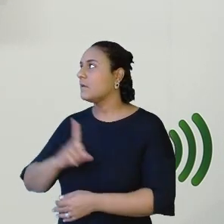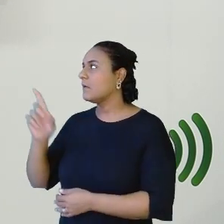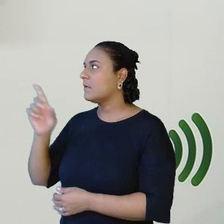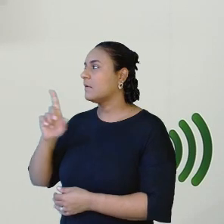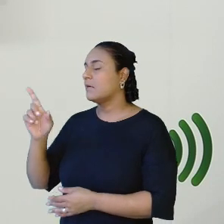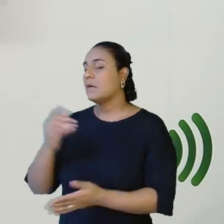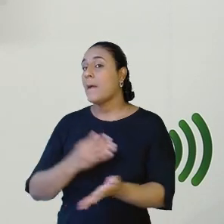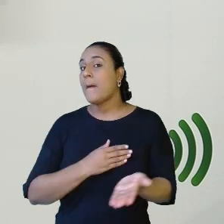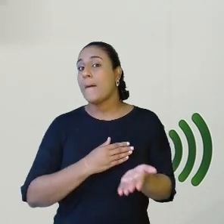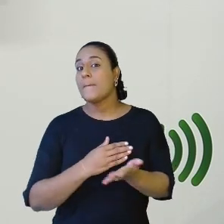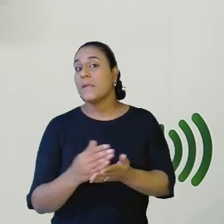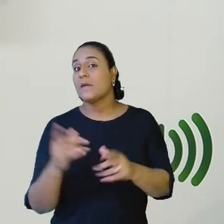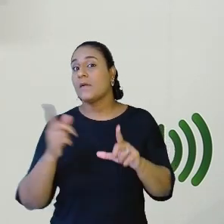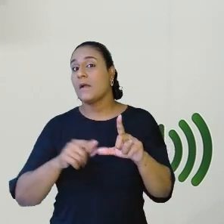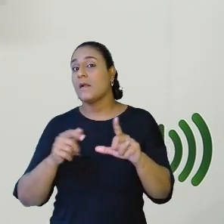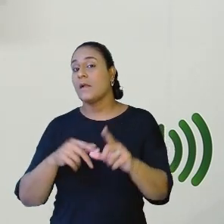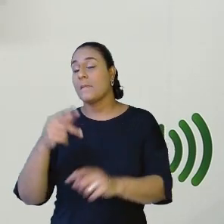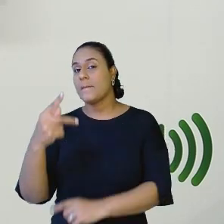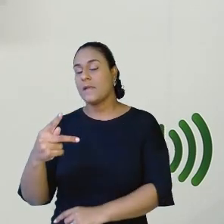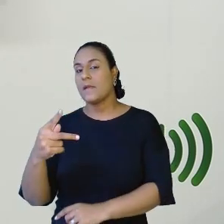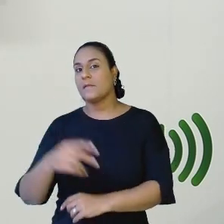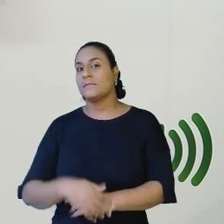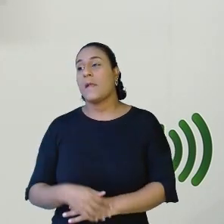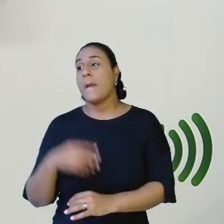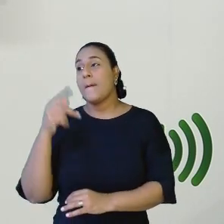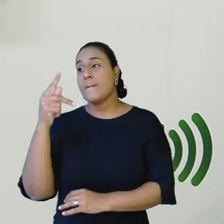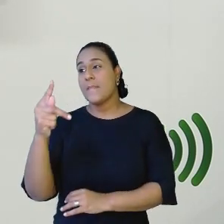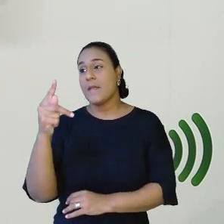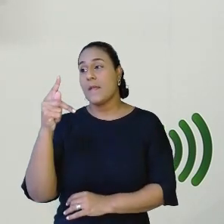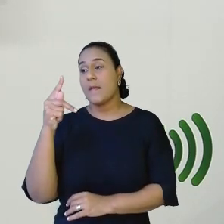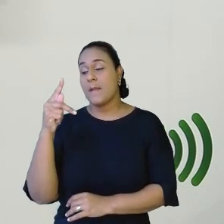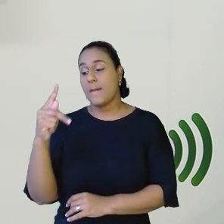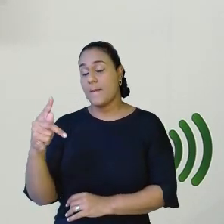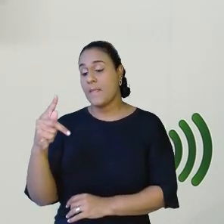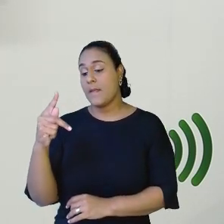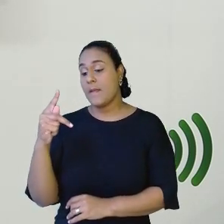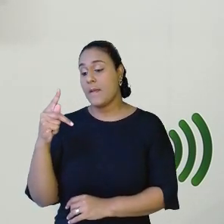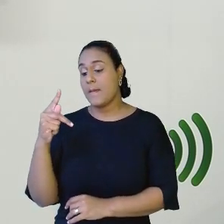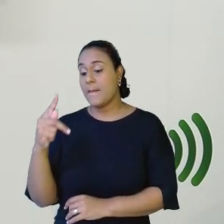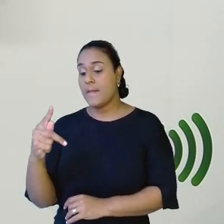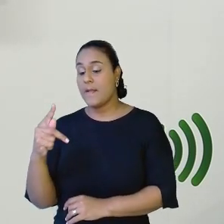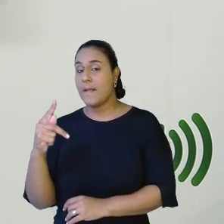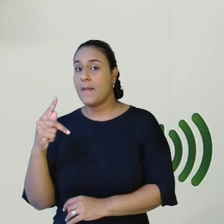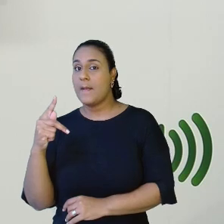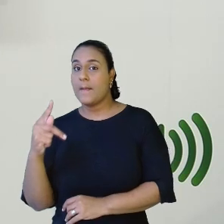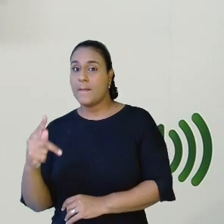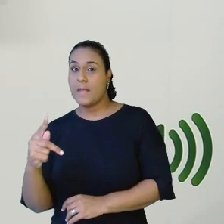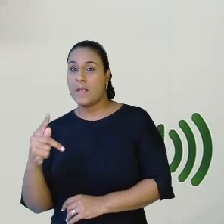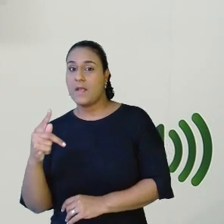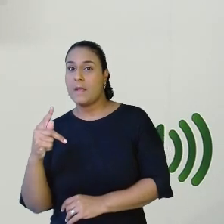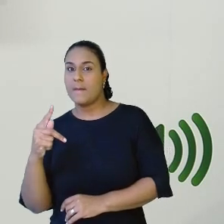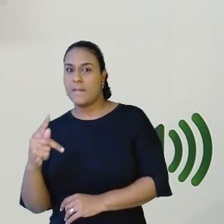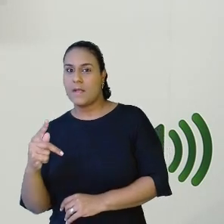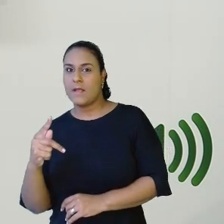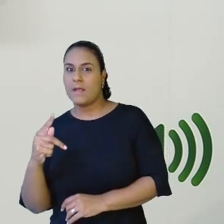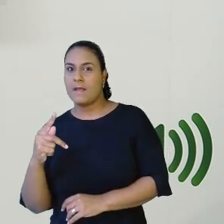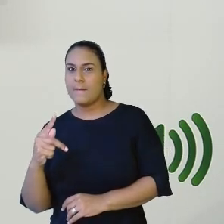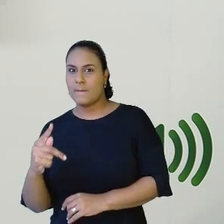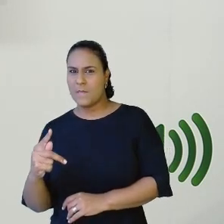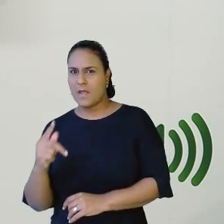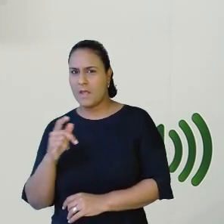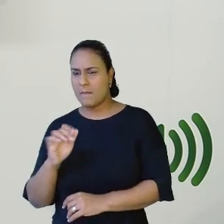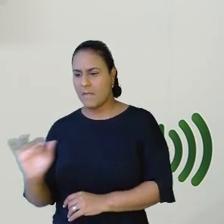com a letrinha P, e aí ele vai P, P, P, pem, pende, pendo,